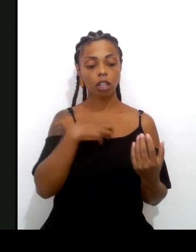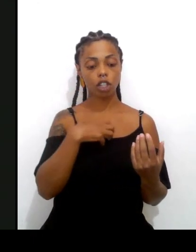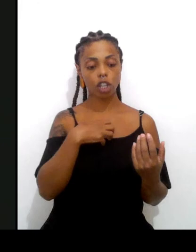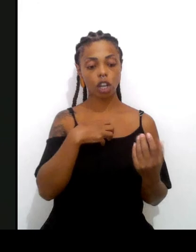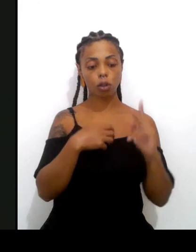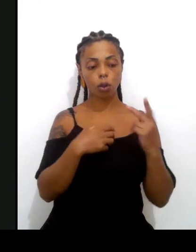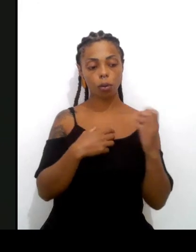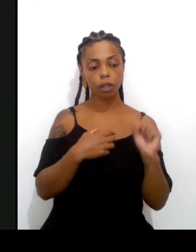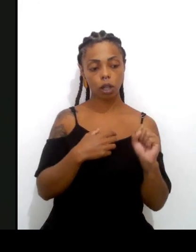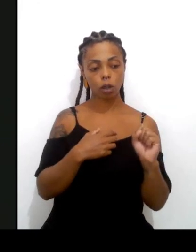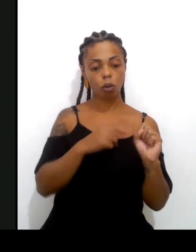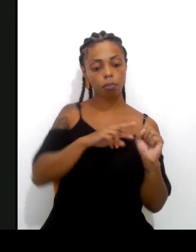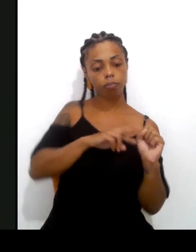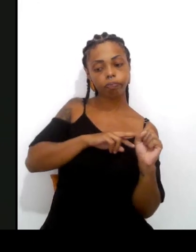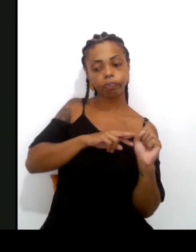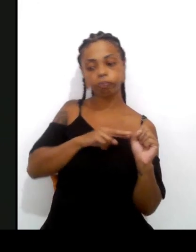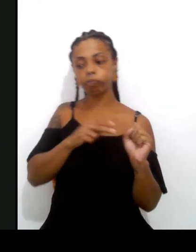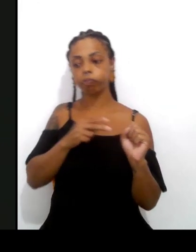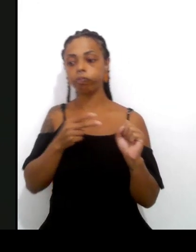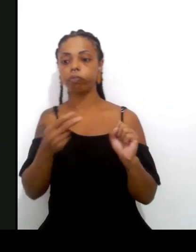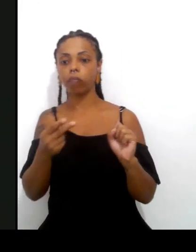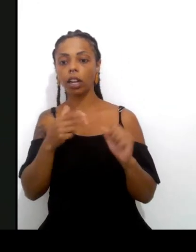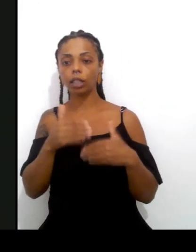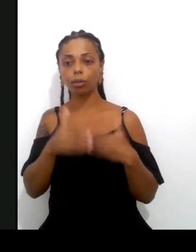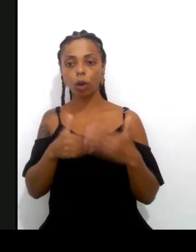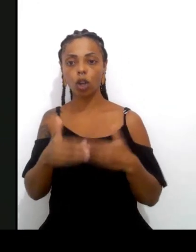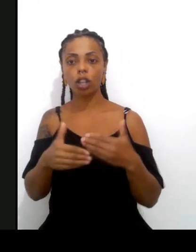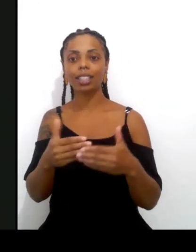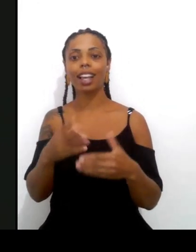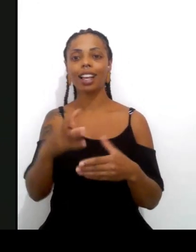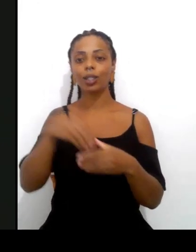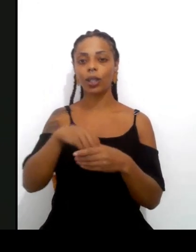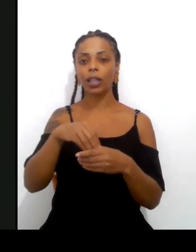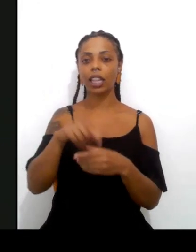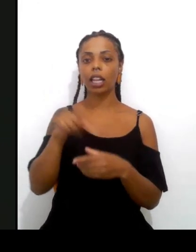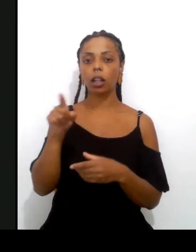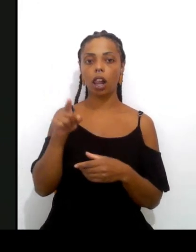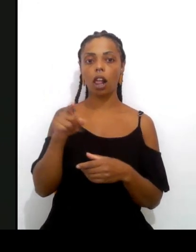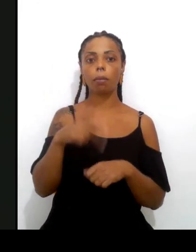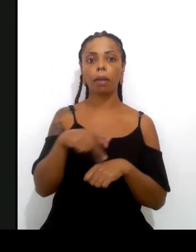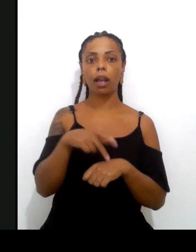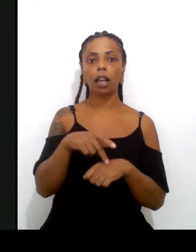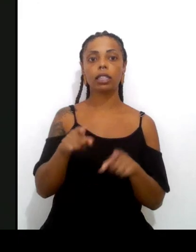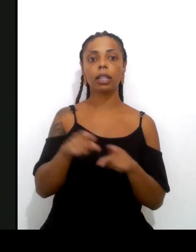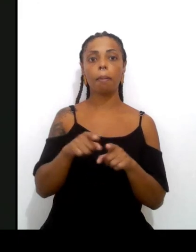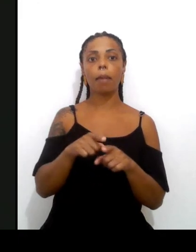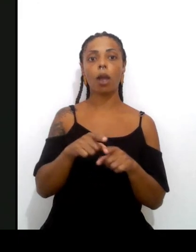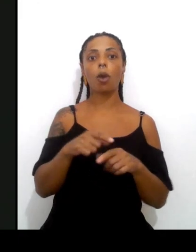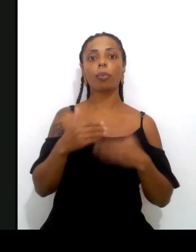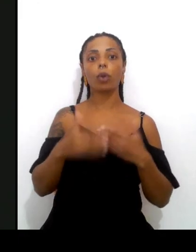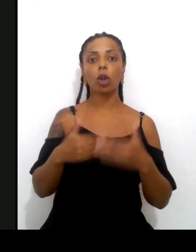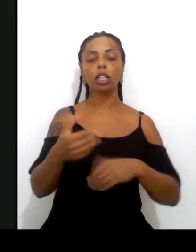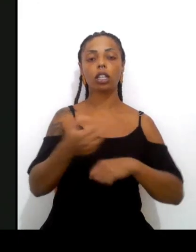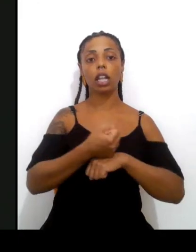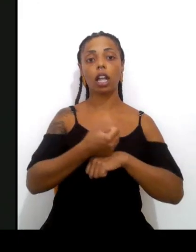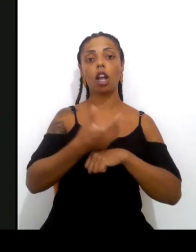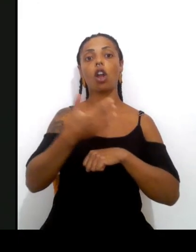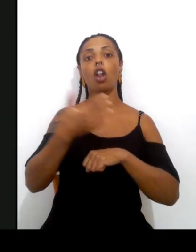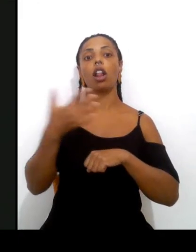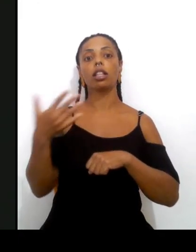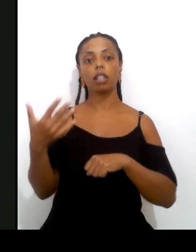britânica os processos de descolonização em transição e os espaços